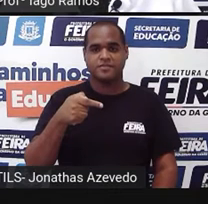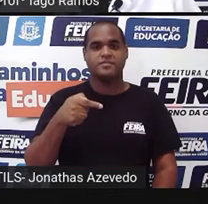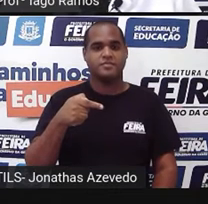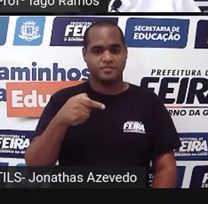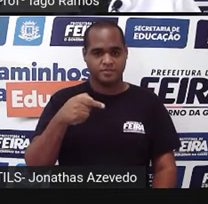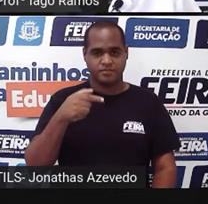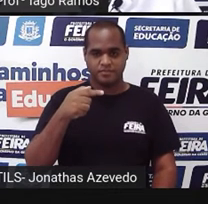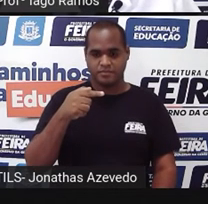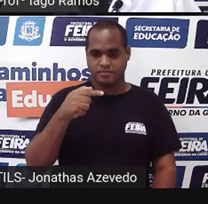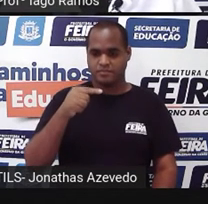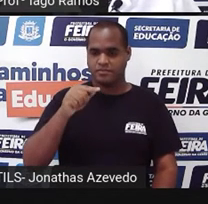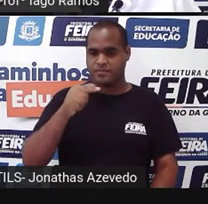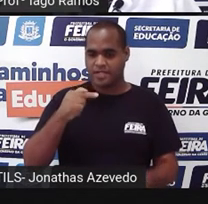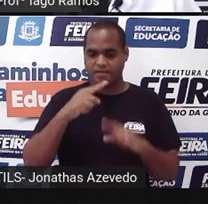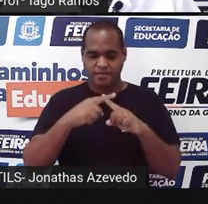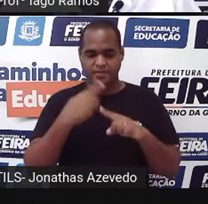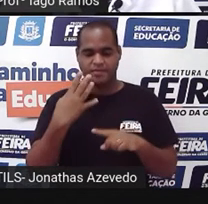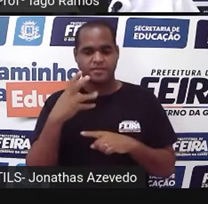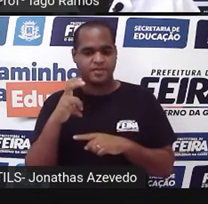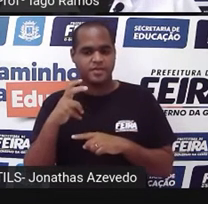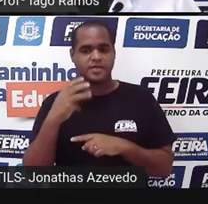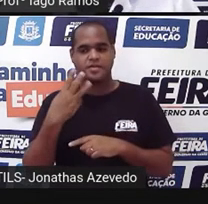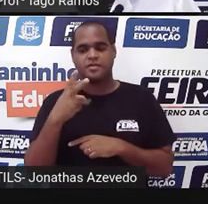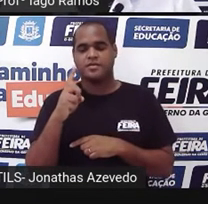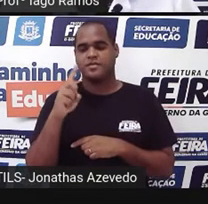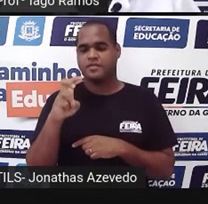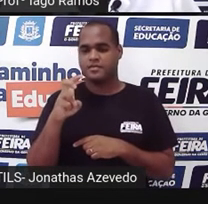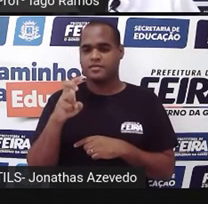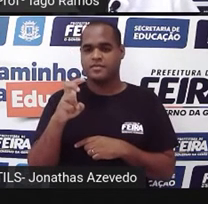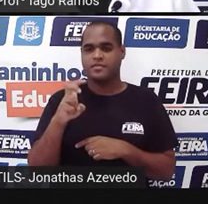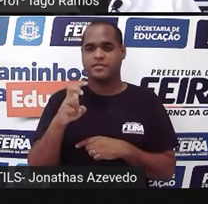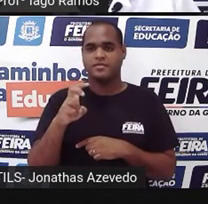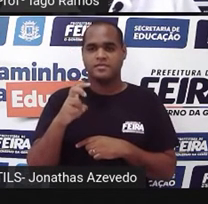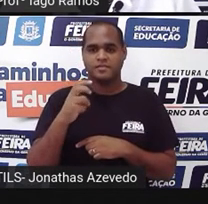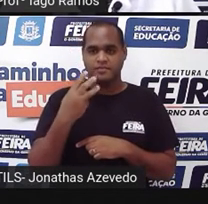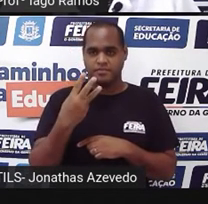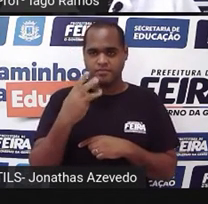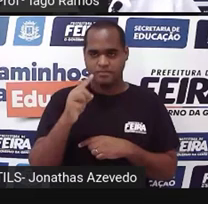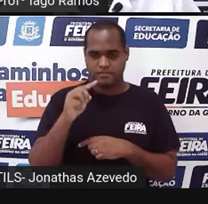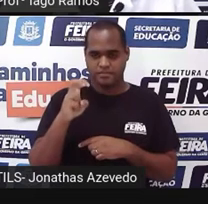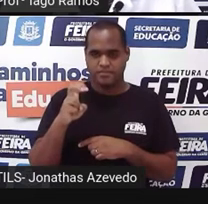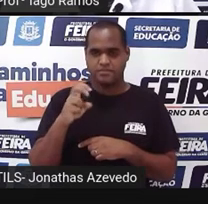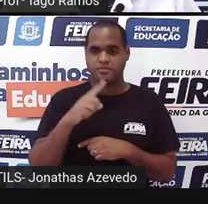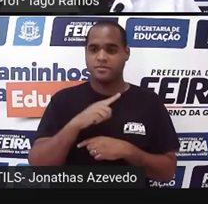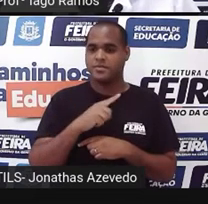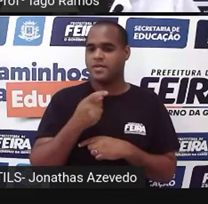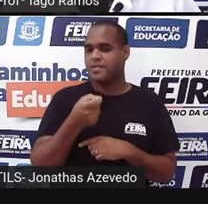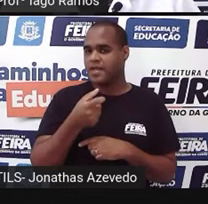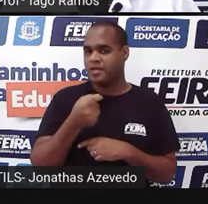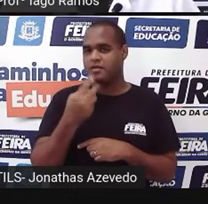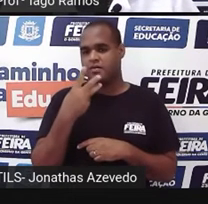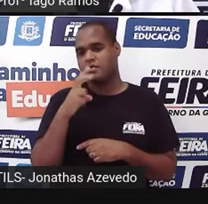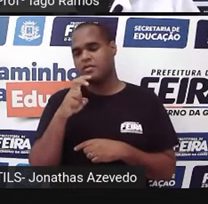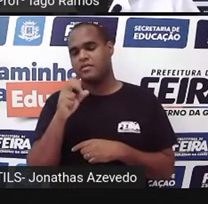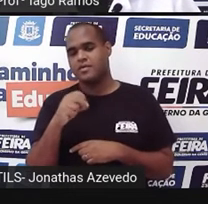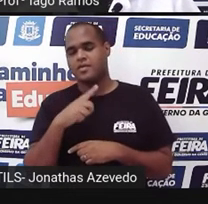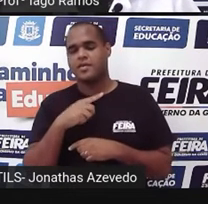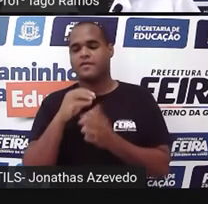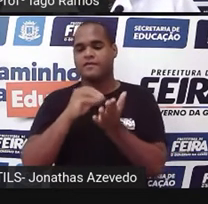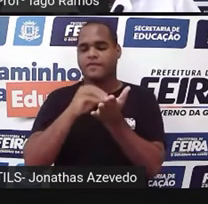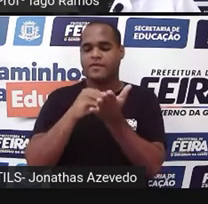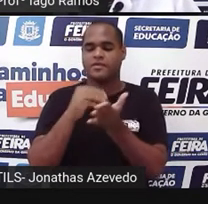17 X45 vai dar 315 315 para chegar em 30 350 sobra